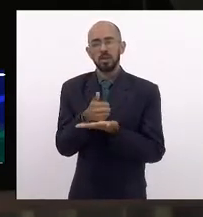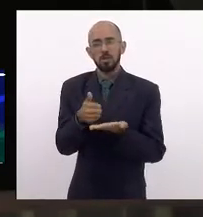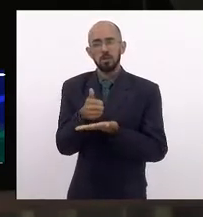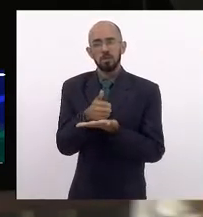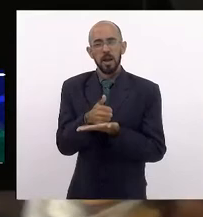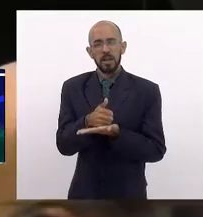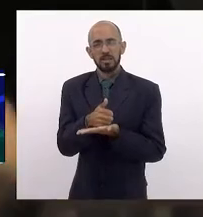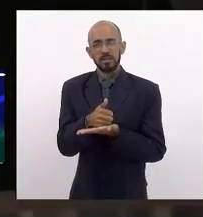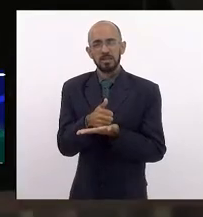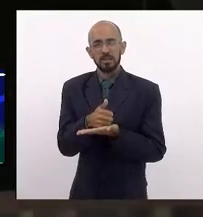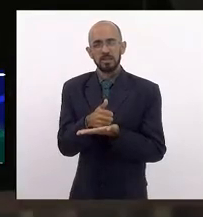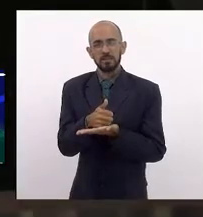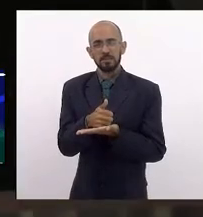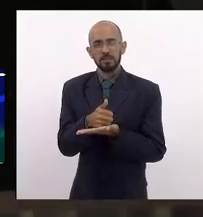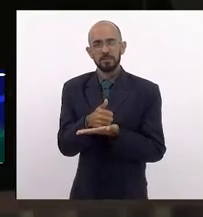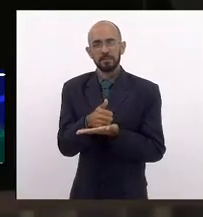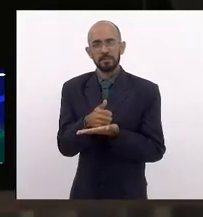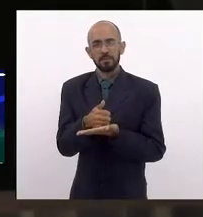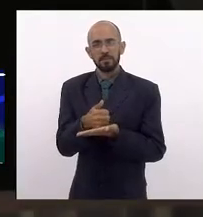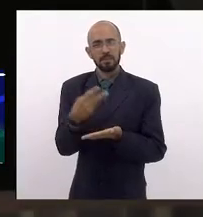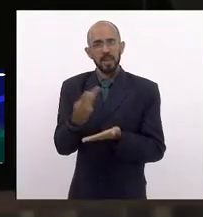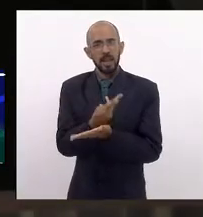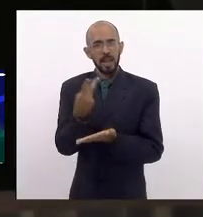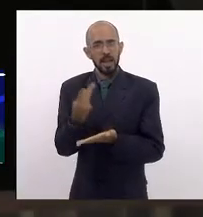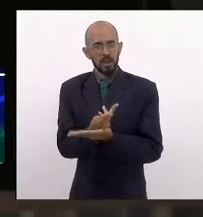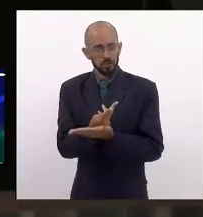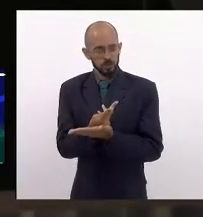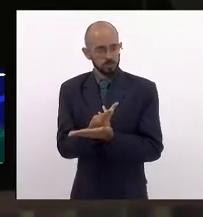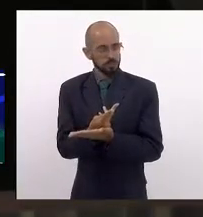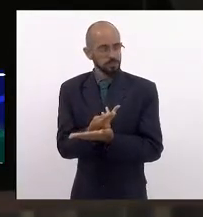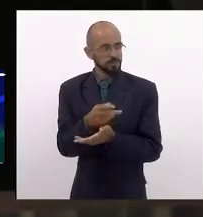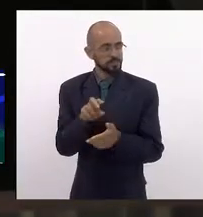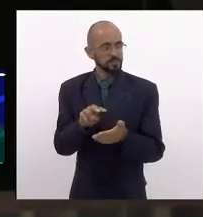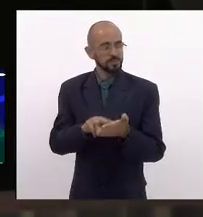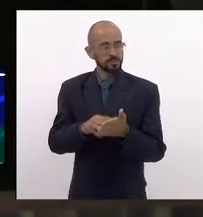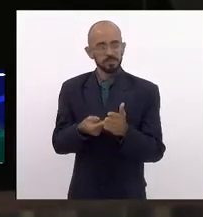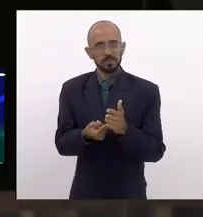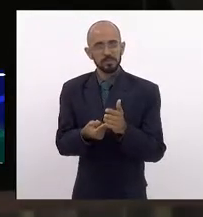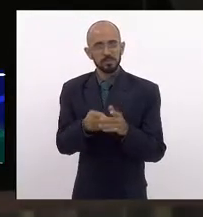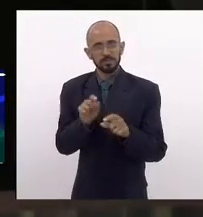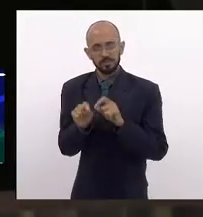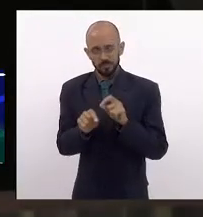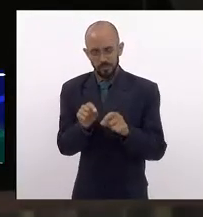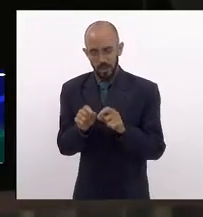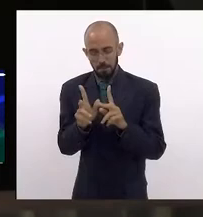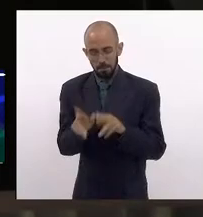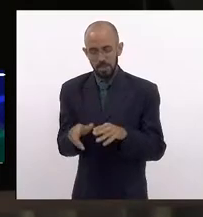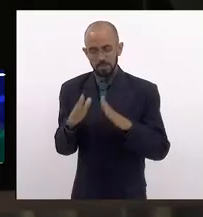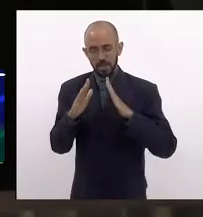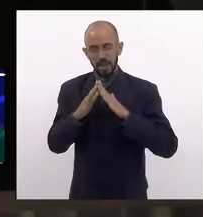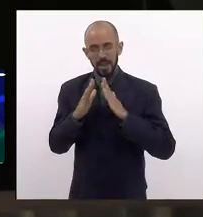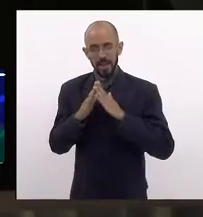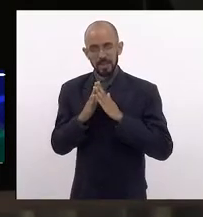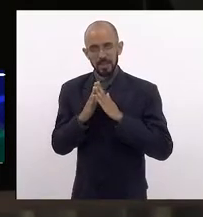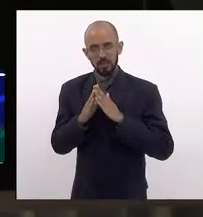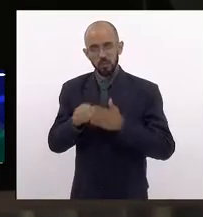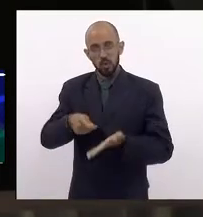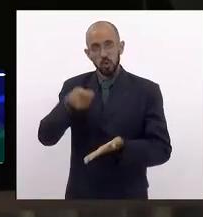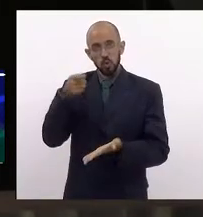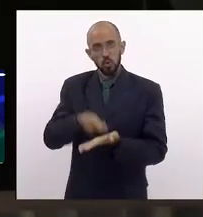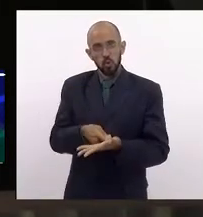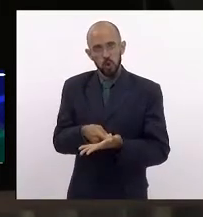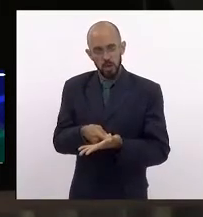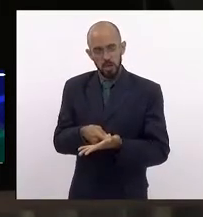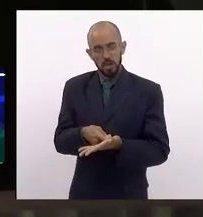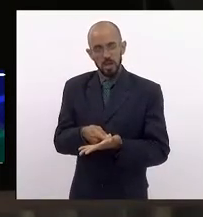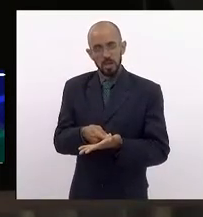dia algo contraditório ou seja mesma casa que foi firme foi dura